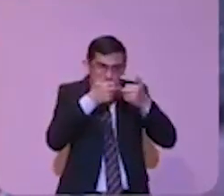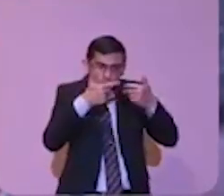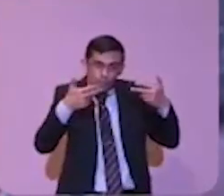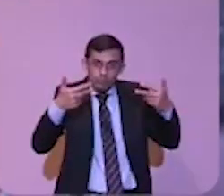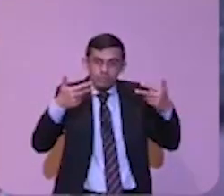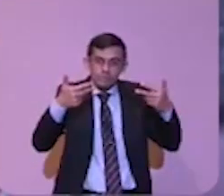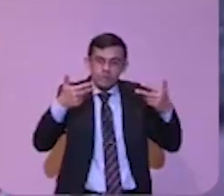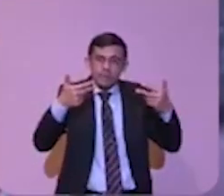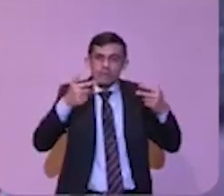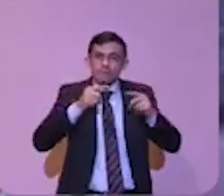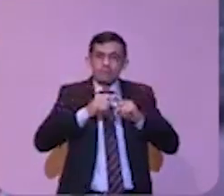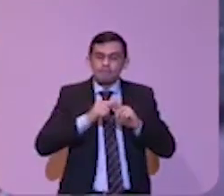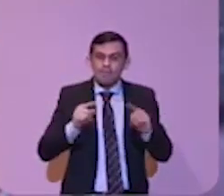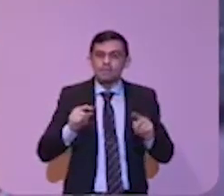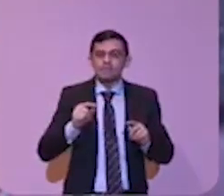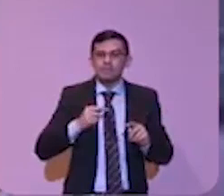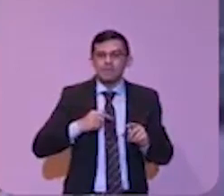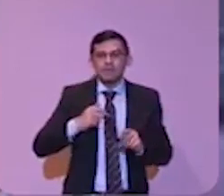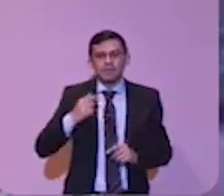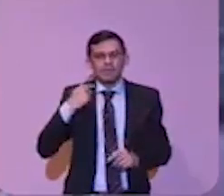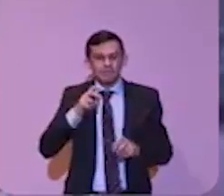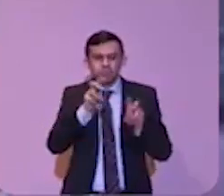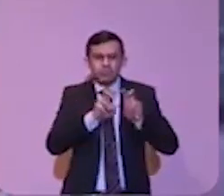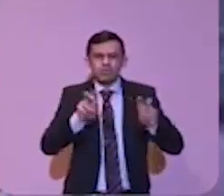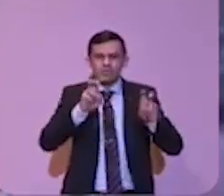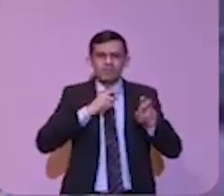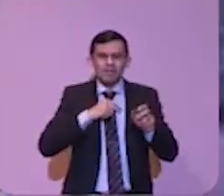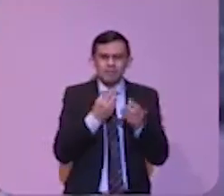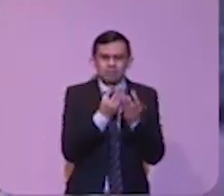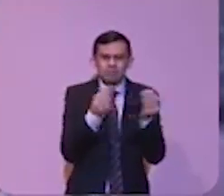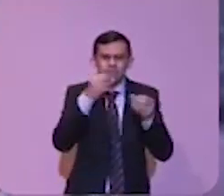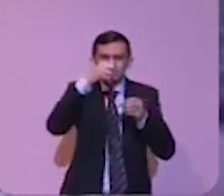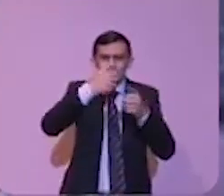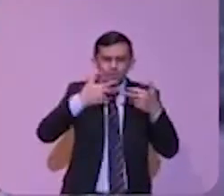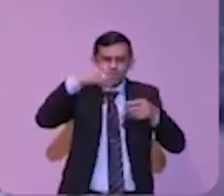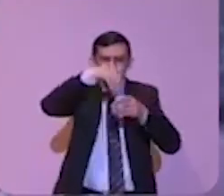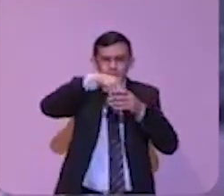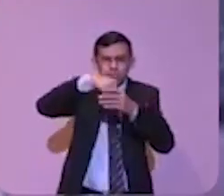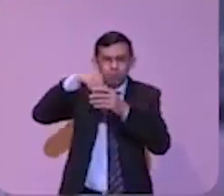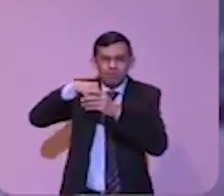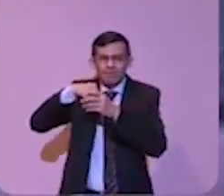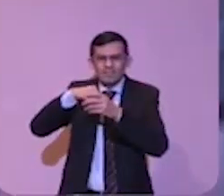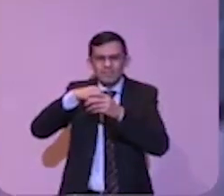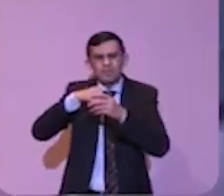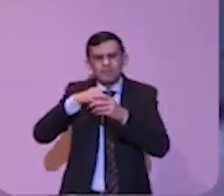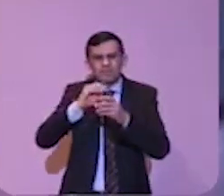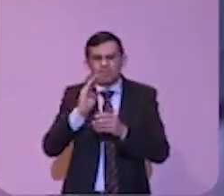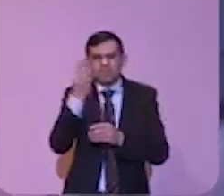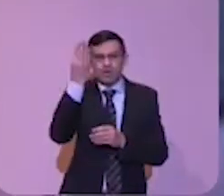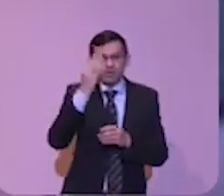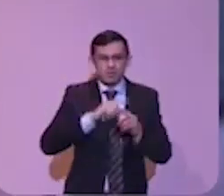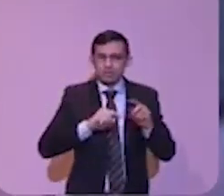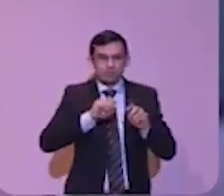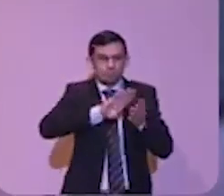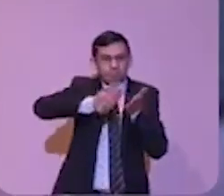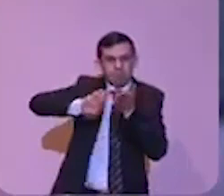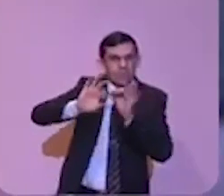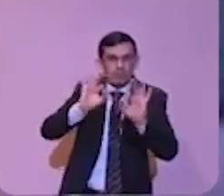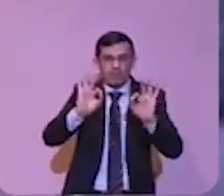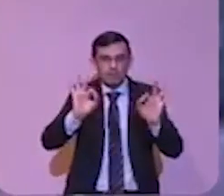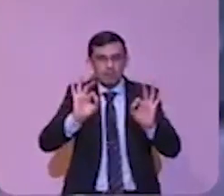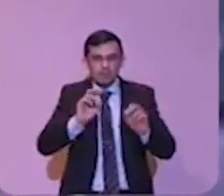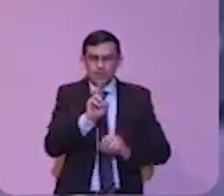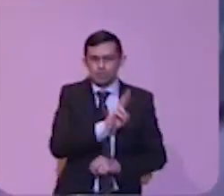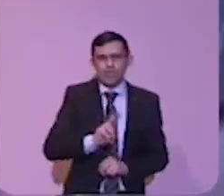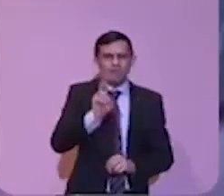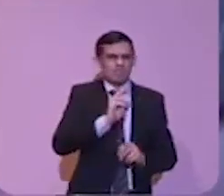computadores. E naquele computador tinham vários programas piratas. E eu não desinstalei nenhum deles.